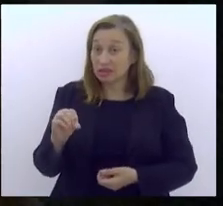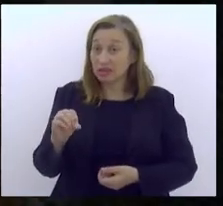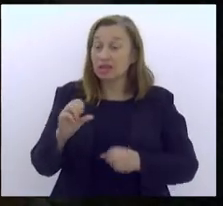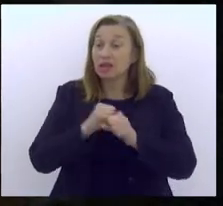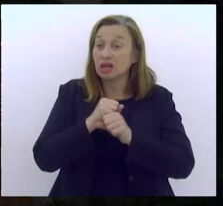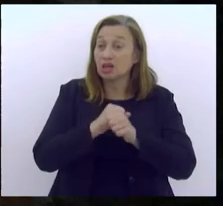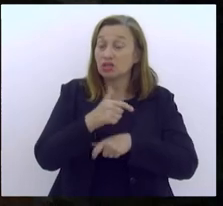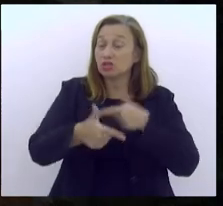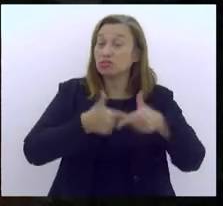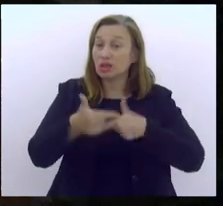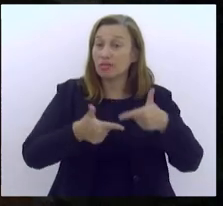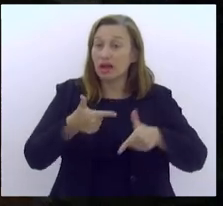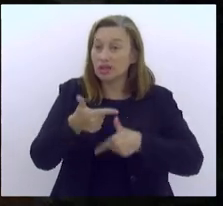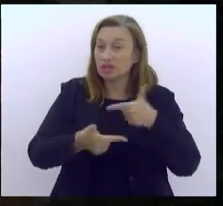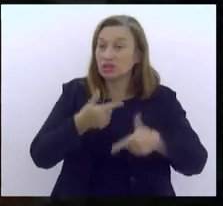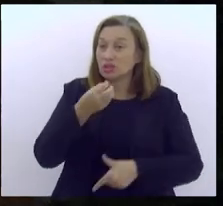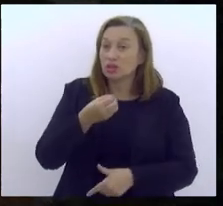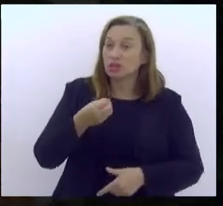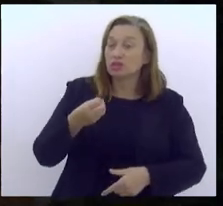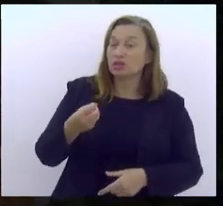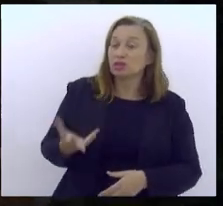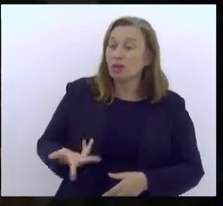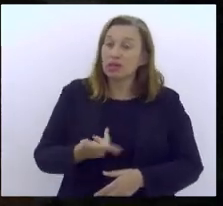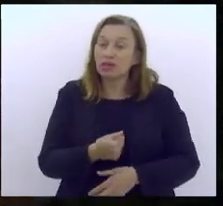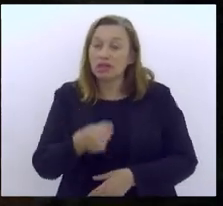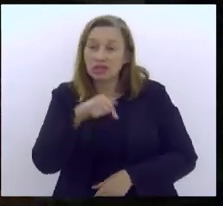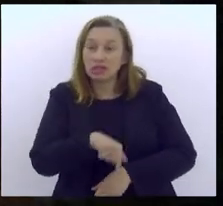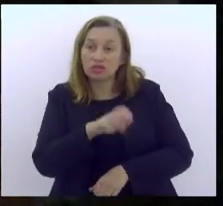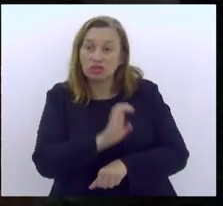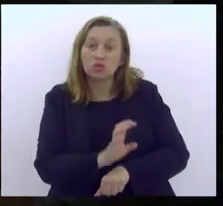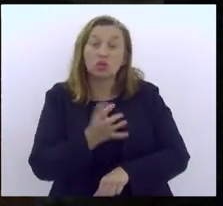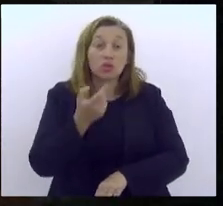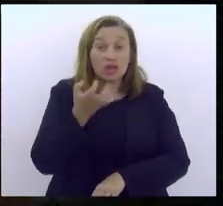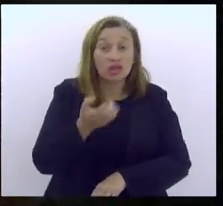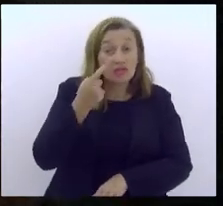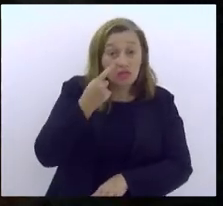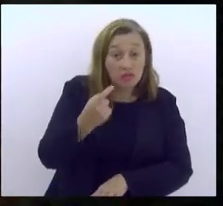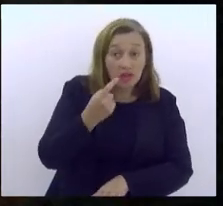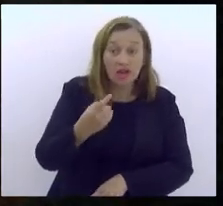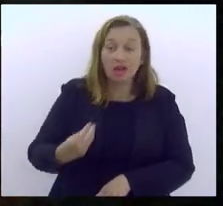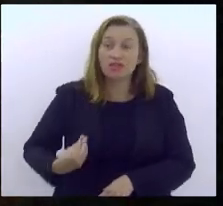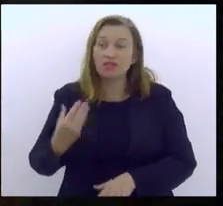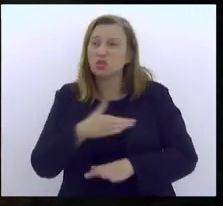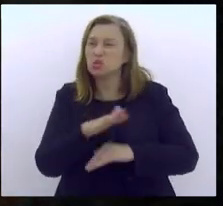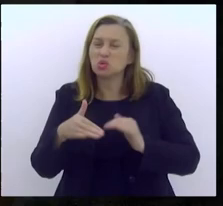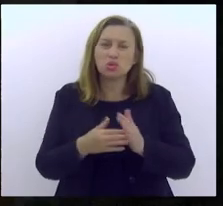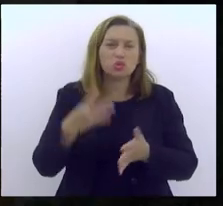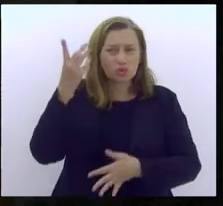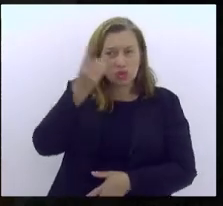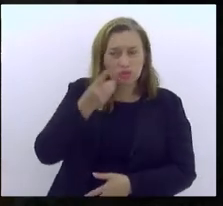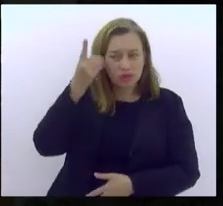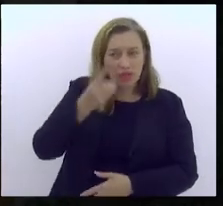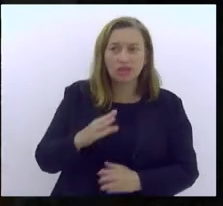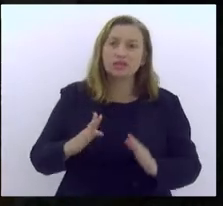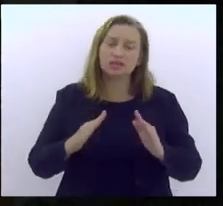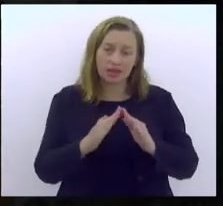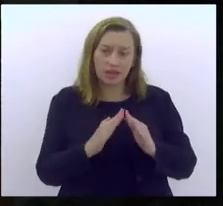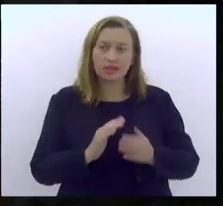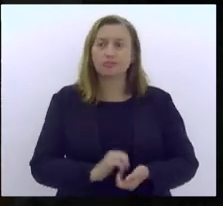30 anos de um trabalho de excelência aqui no Estado. E eu gostaria muito de ver a presença de todos os deputados dessa